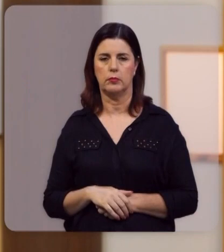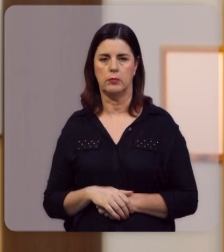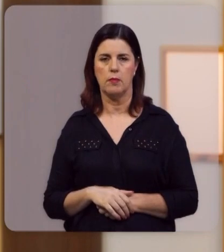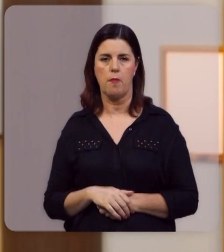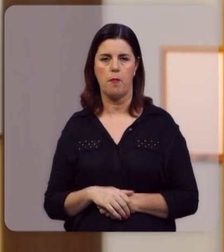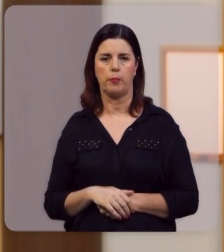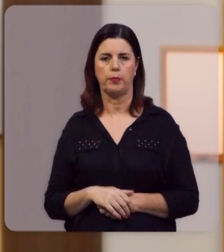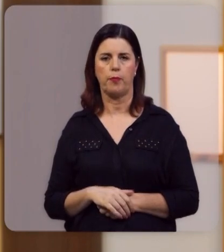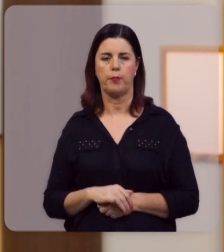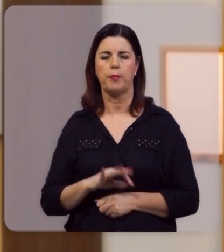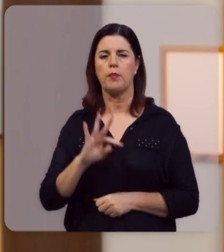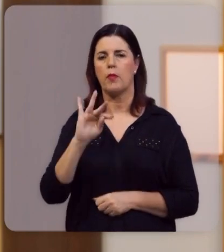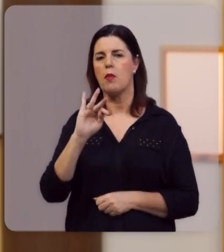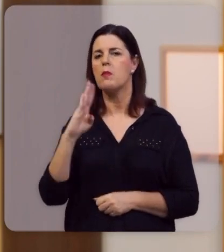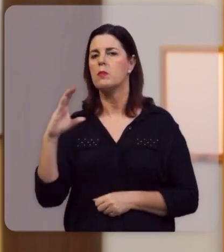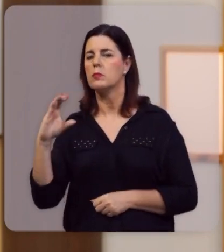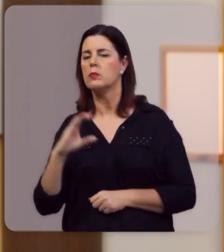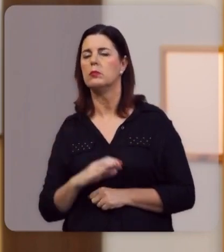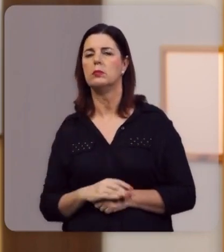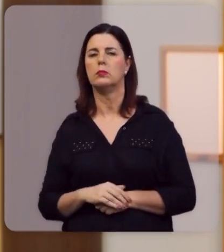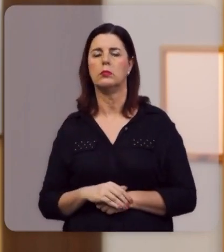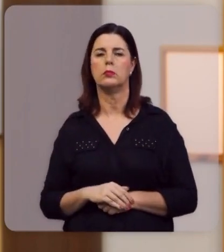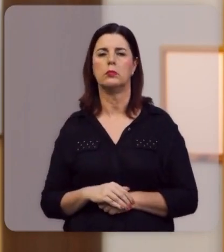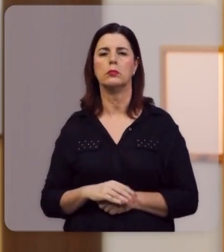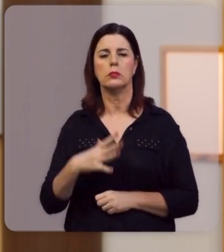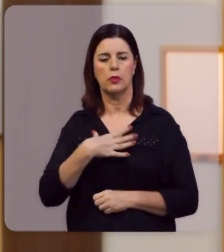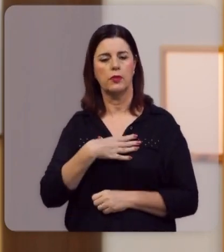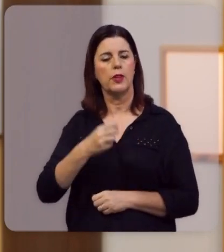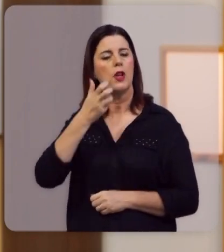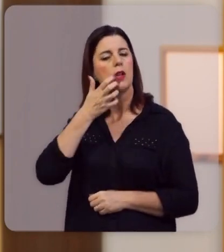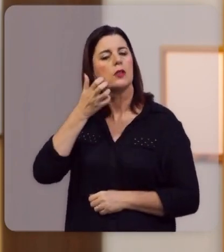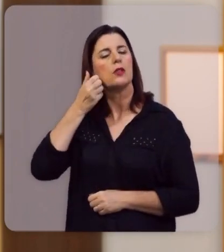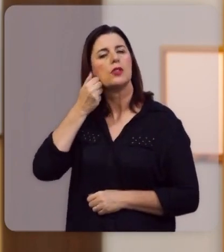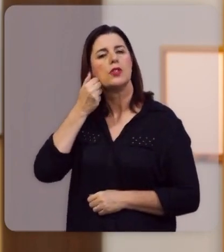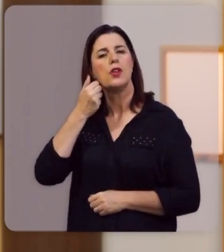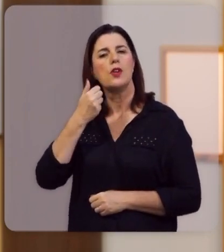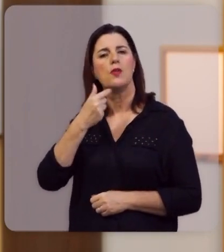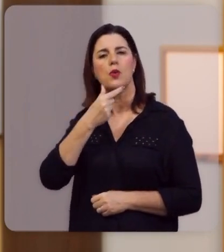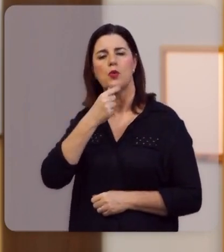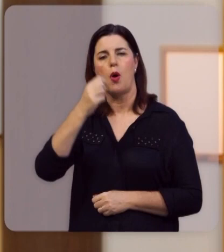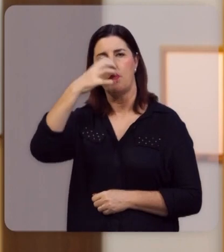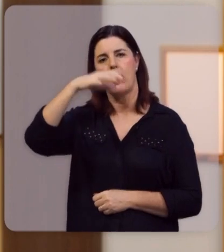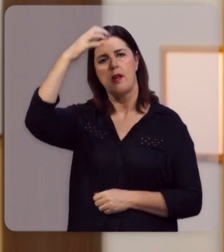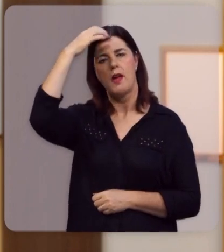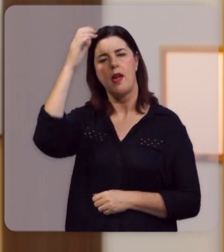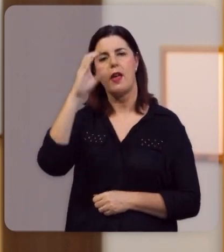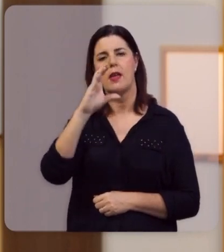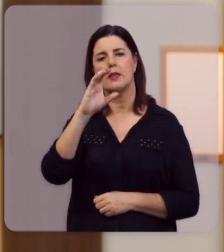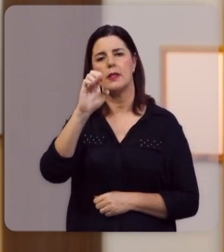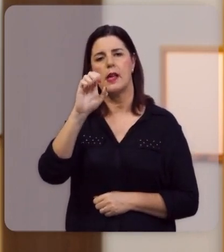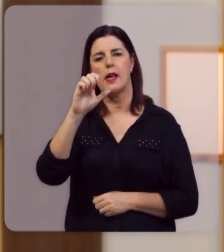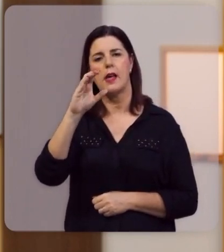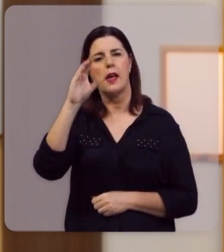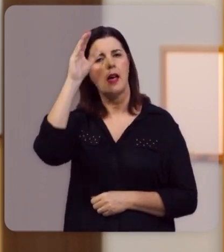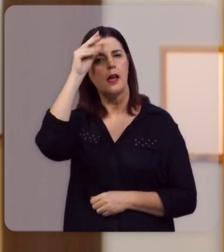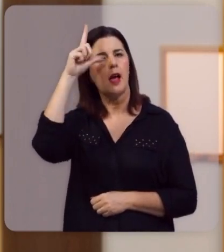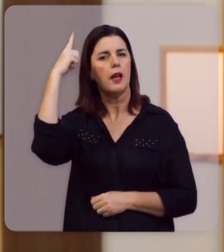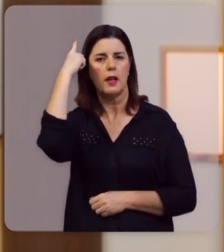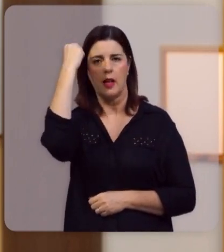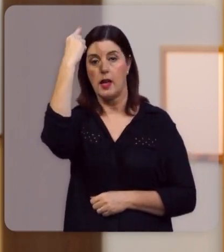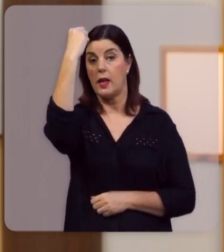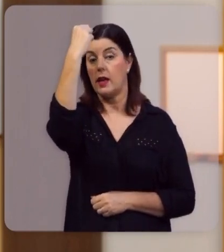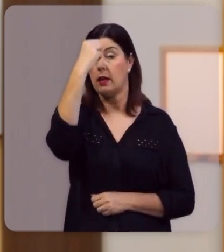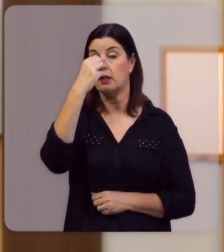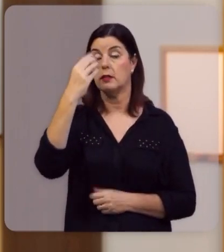E Tibério César era filho adotivo de César Augusto, e este era o imperador